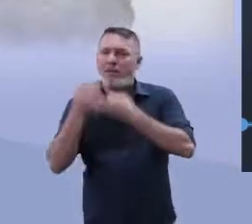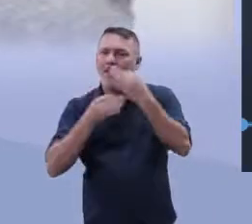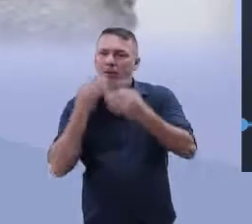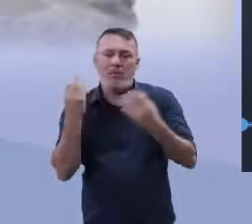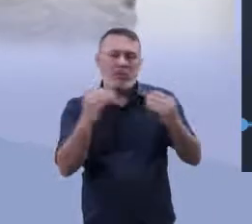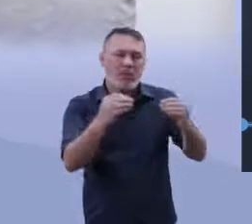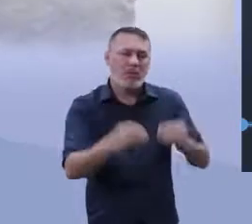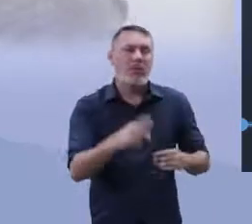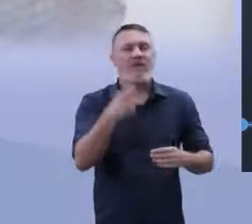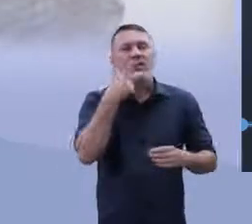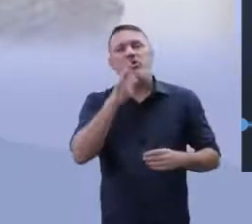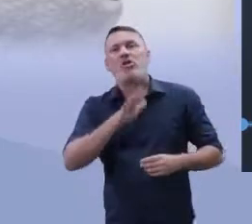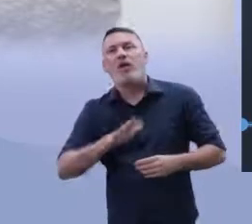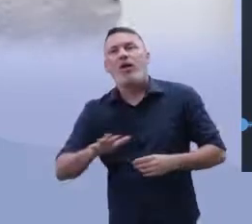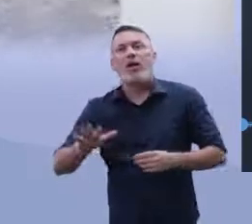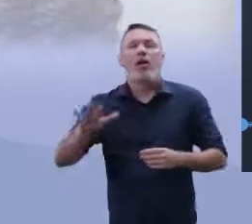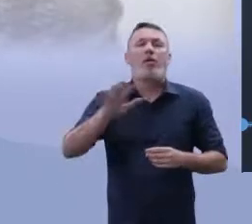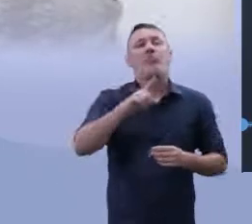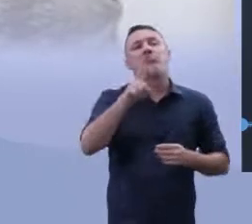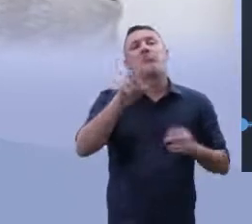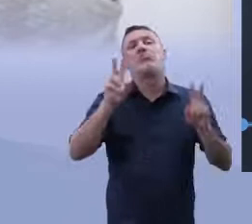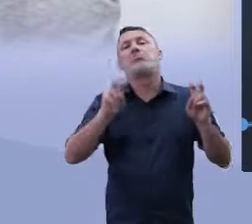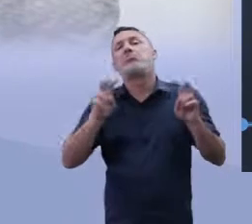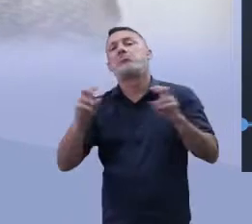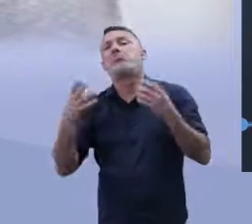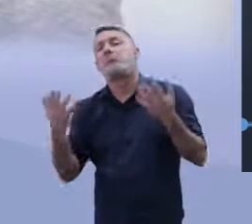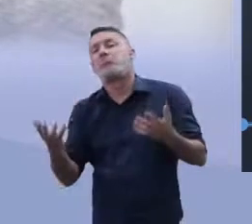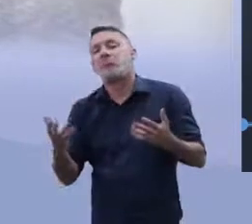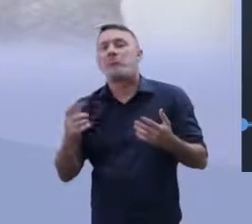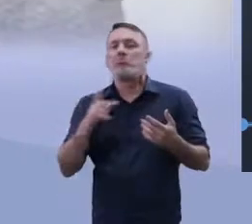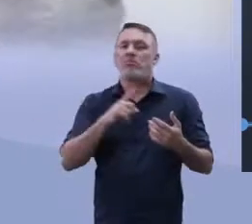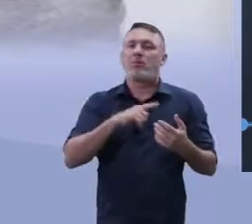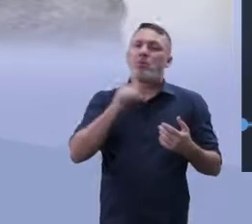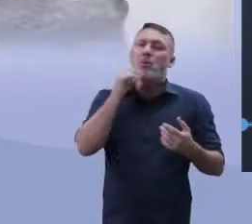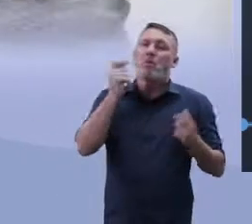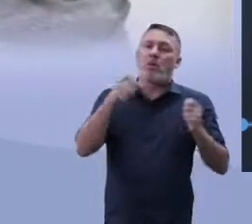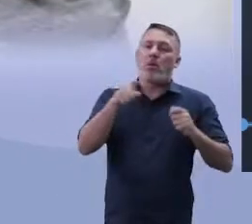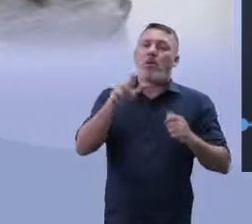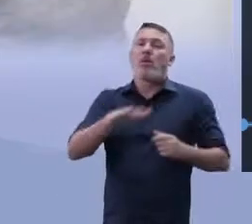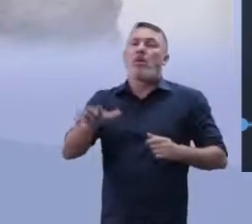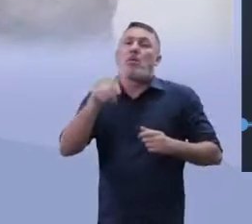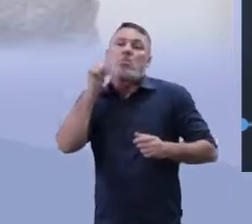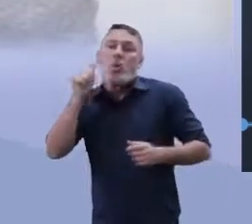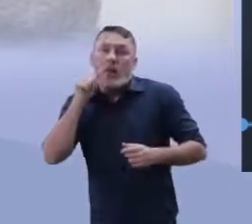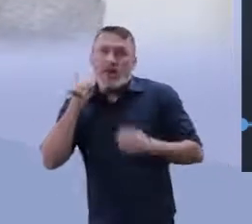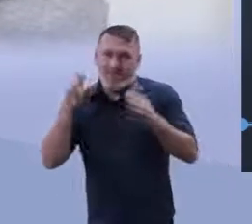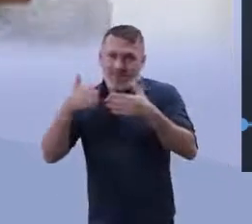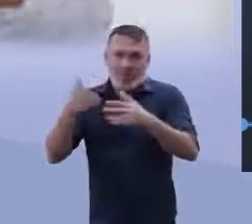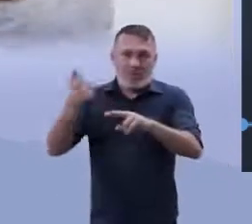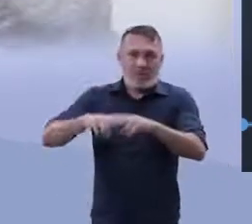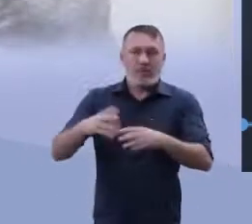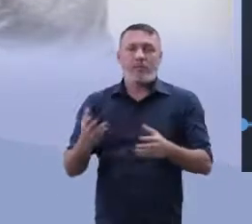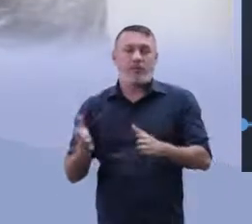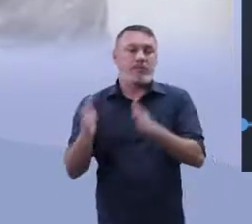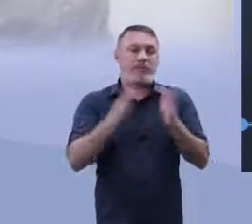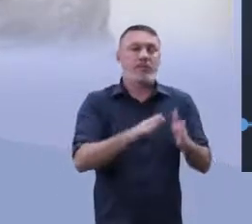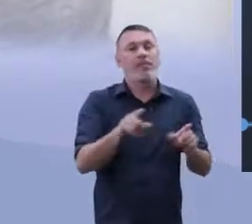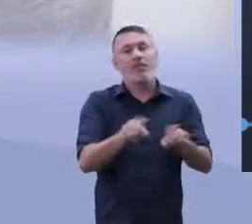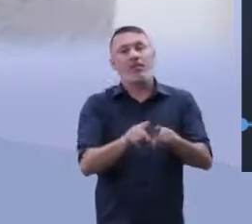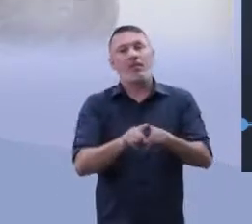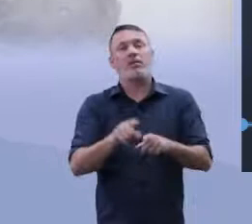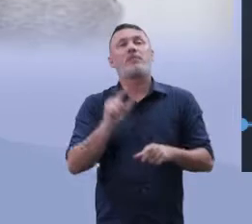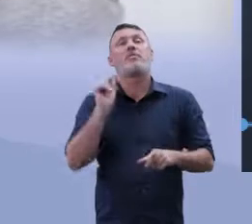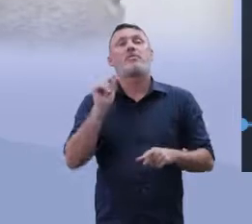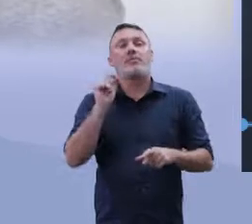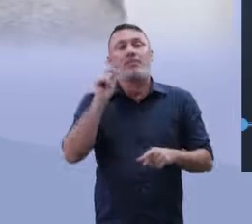argumentação. Você pode falar no geralzão, fica a seu critério de trabalhar sobre o público feminino, fica a seu critério de trabalhar sobre o